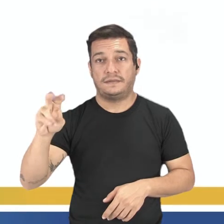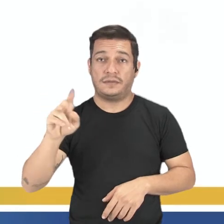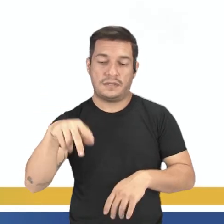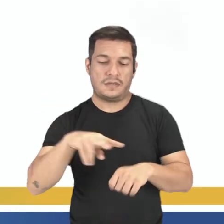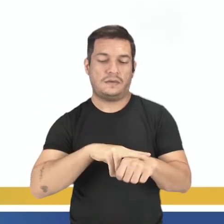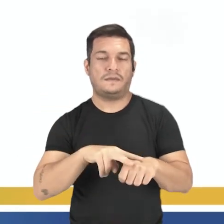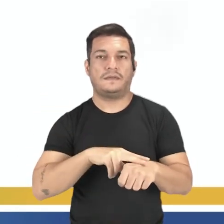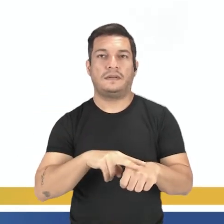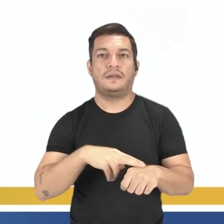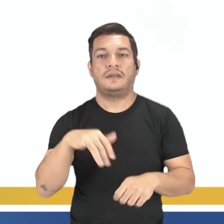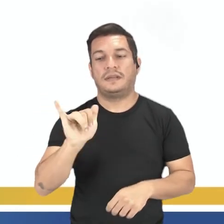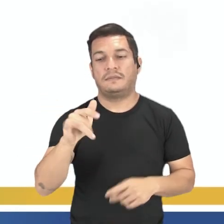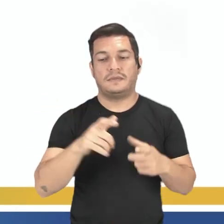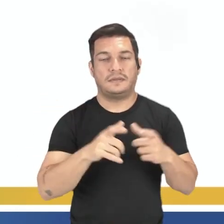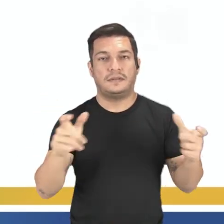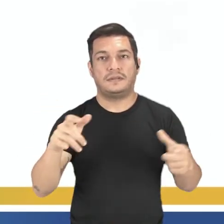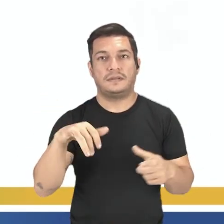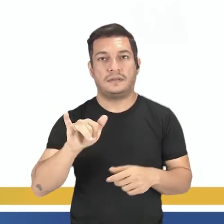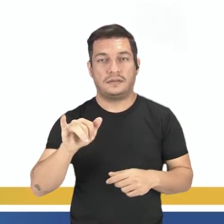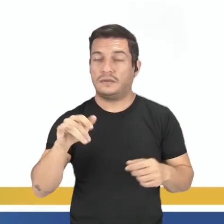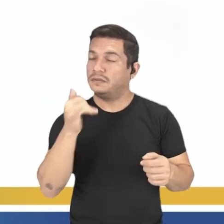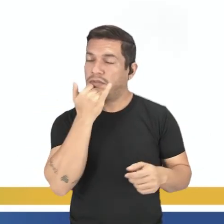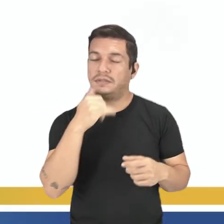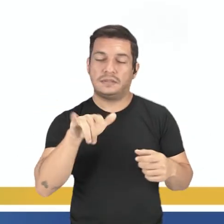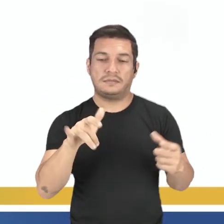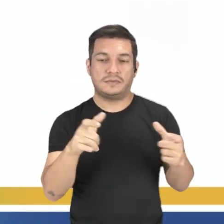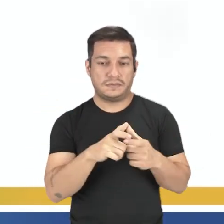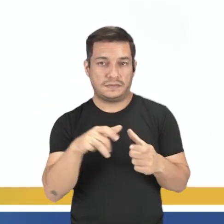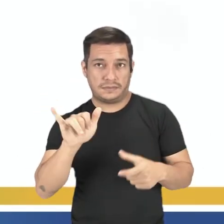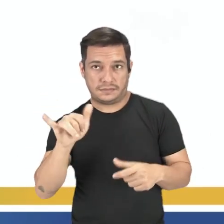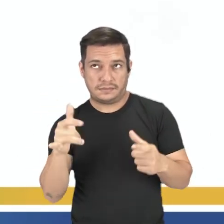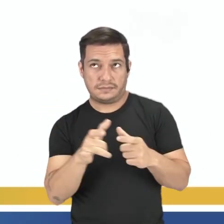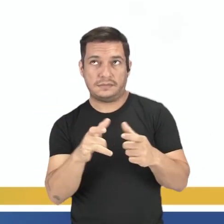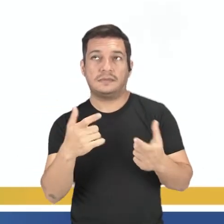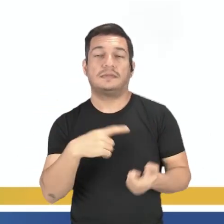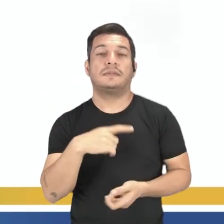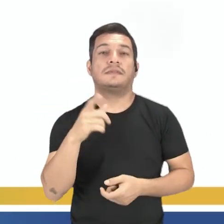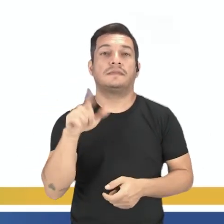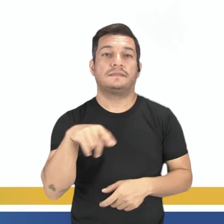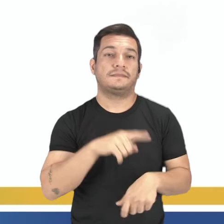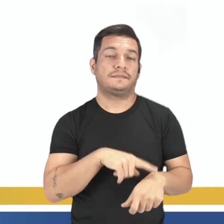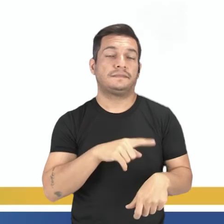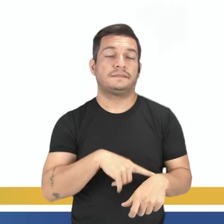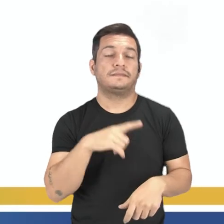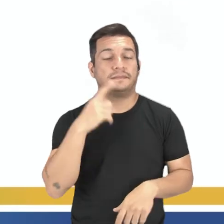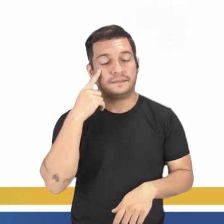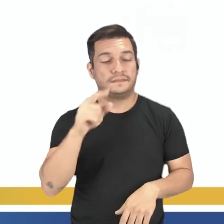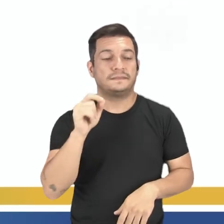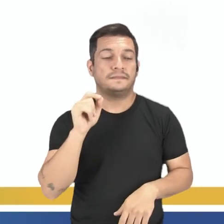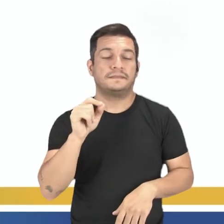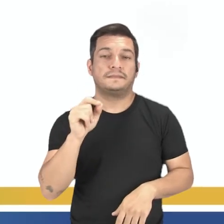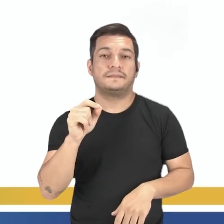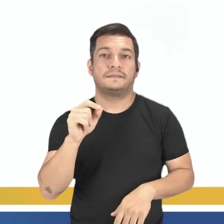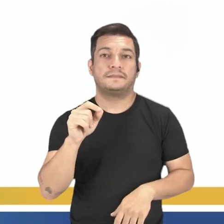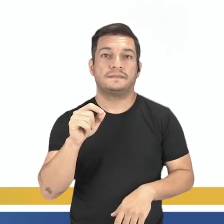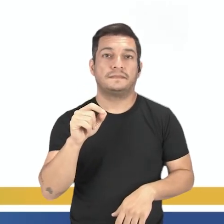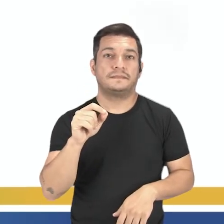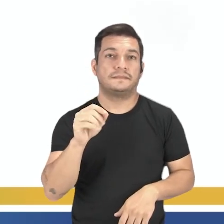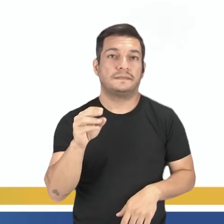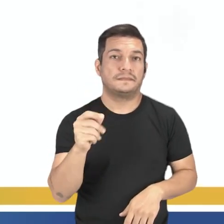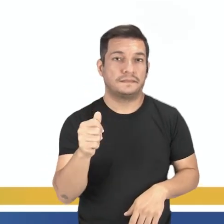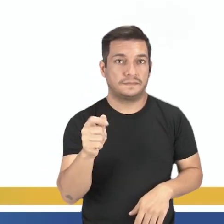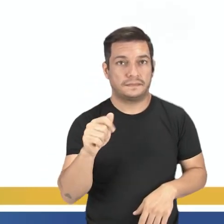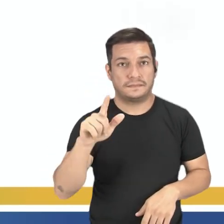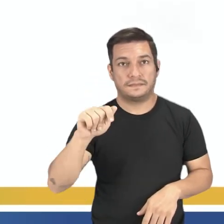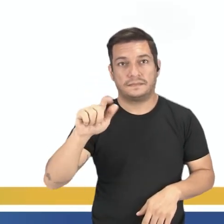verde, Yzinho, Yzinho. Entendeu? Então, nesse momento, ele viu que os alelos puros,